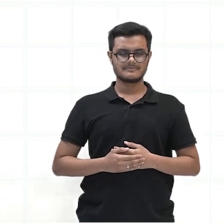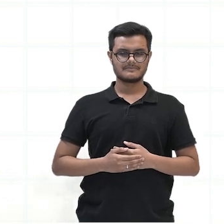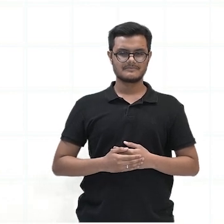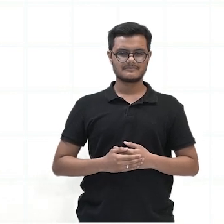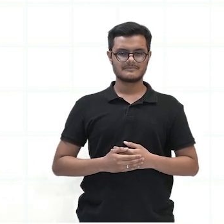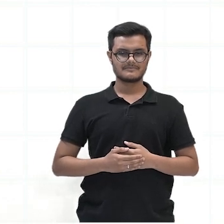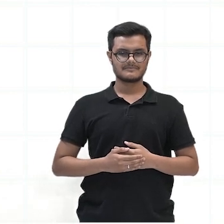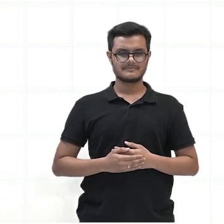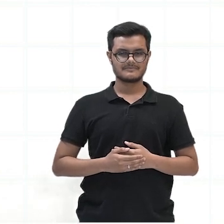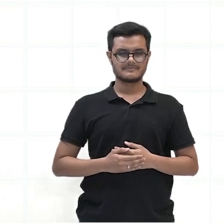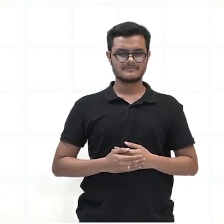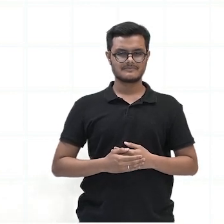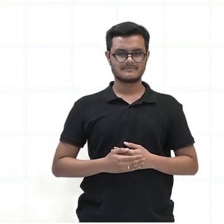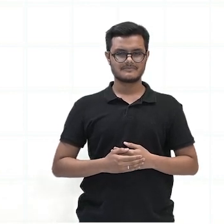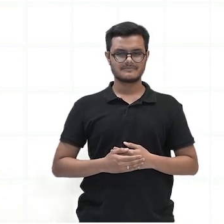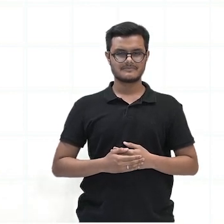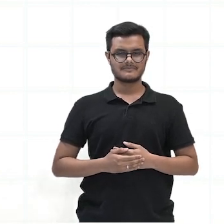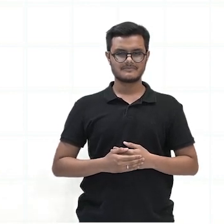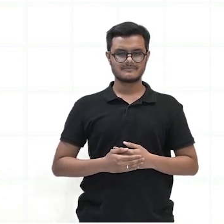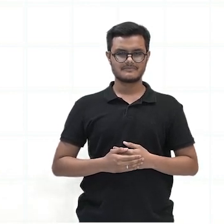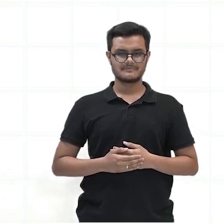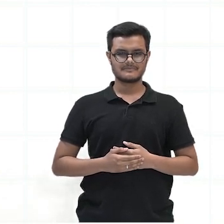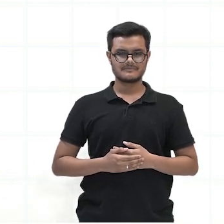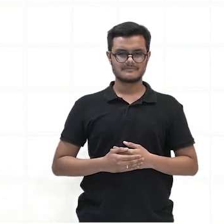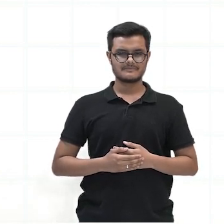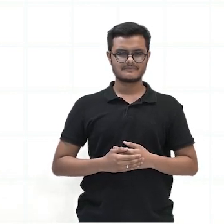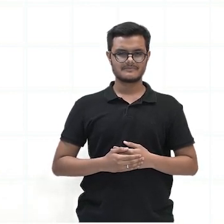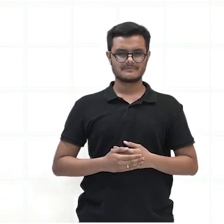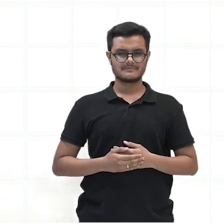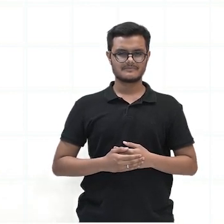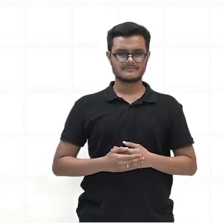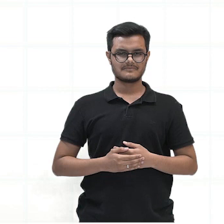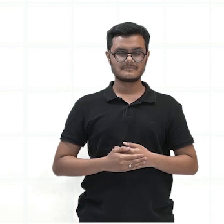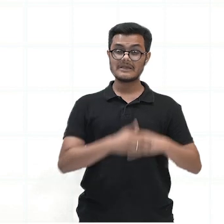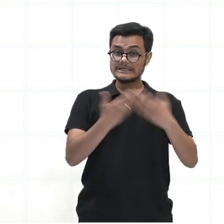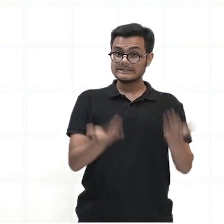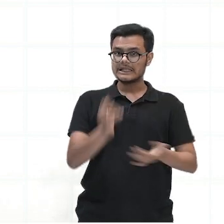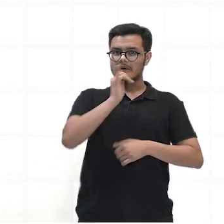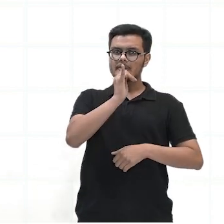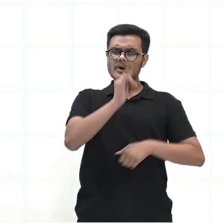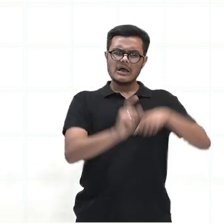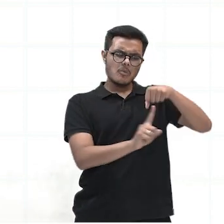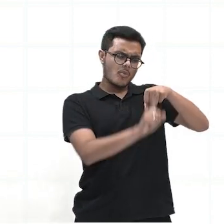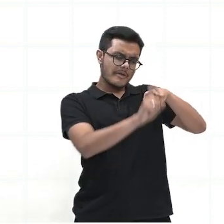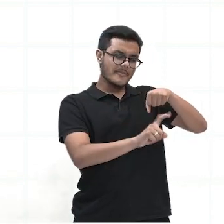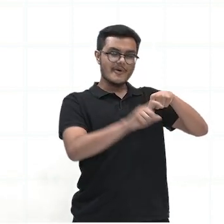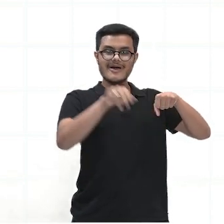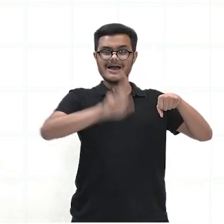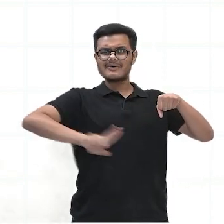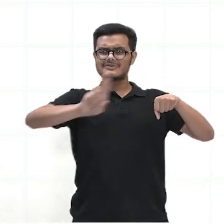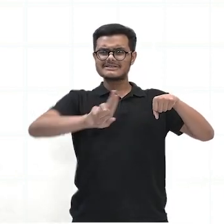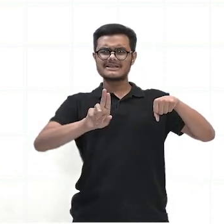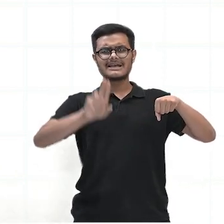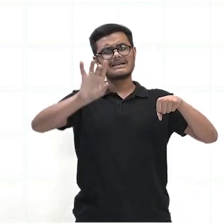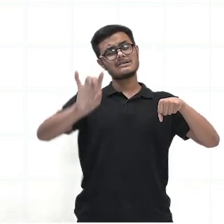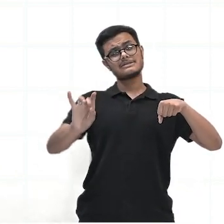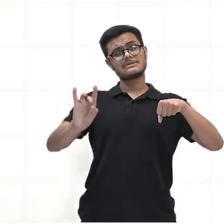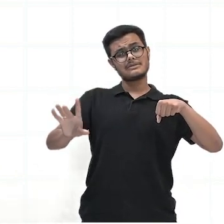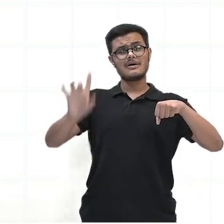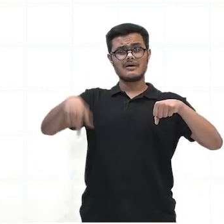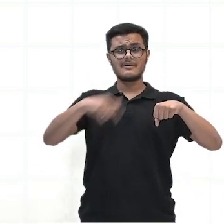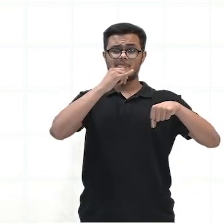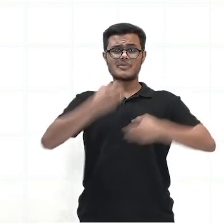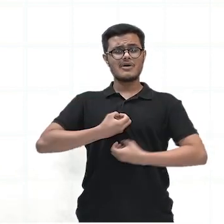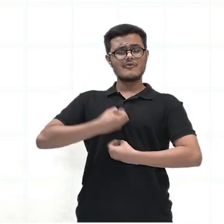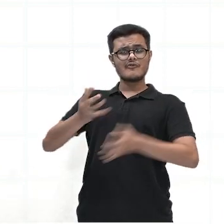né? Em poucos caracteres. Então, eu posso utilizar somente as imagens para passar